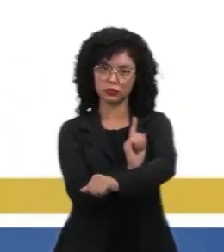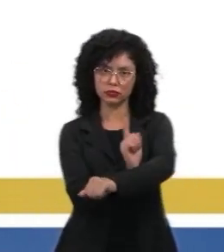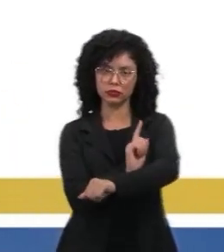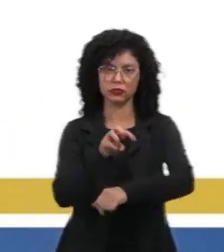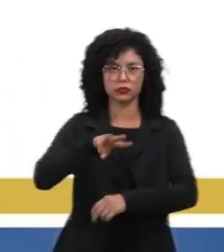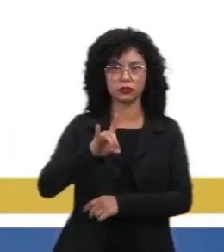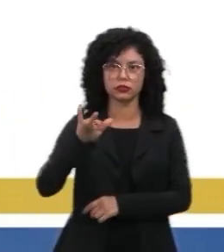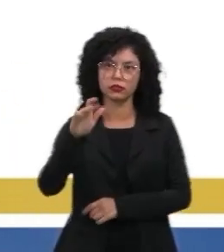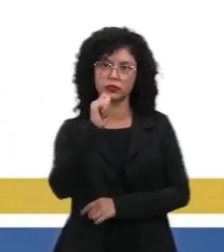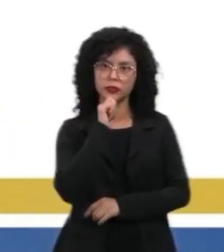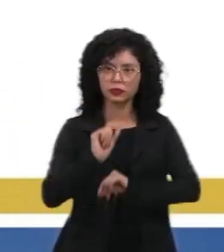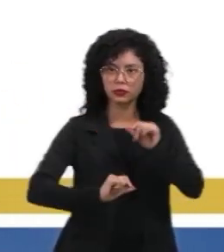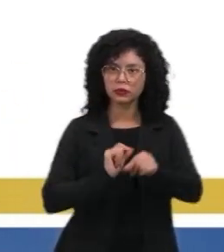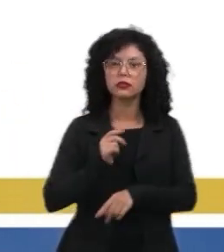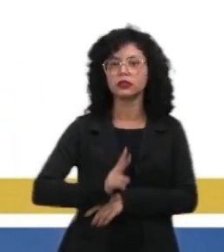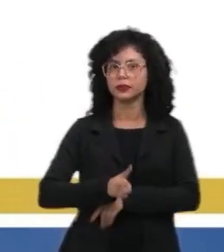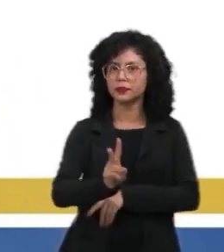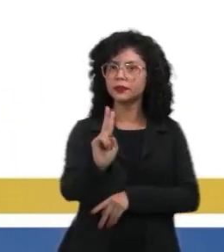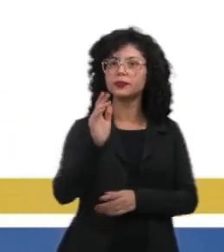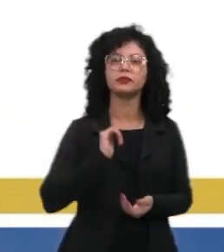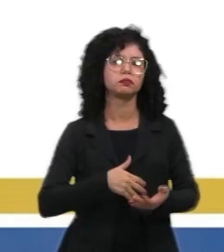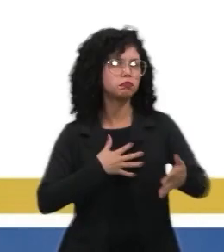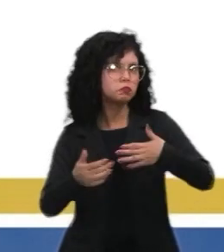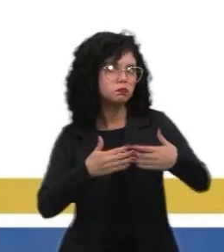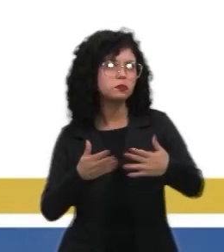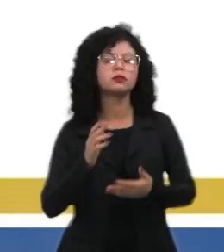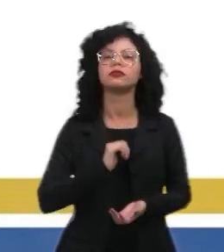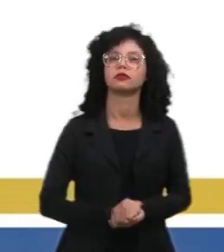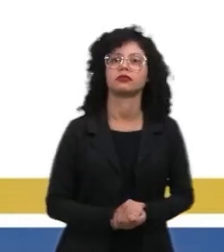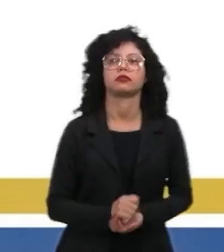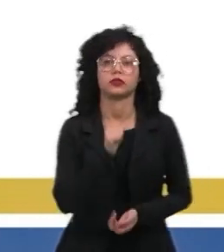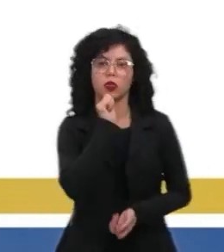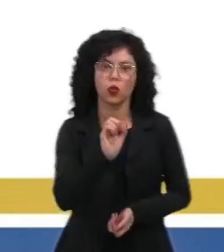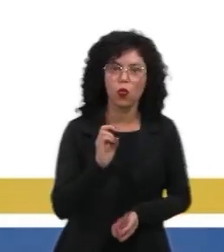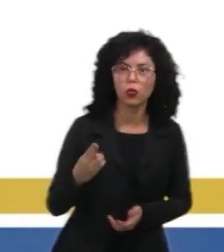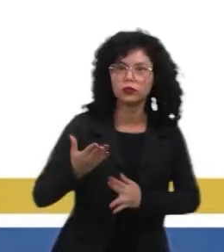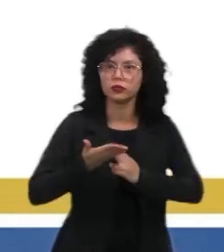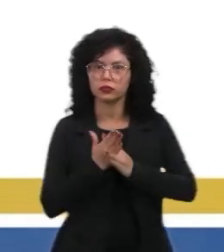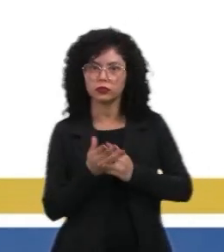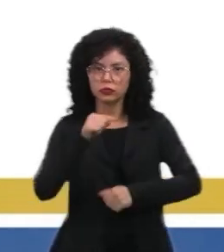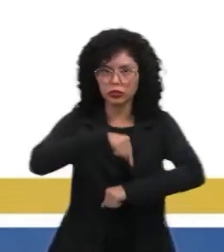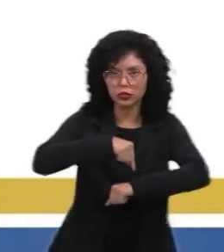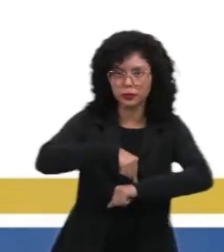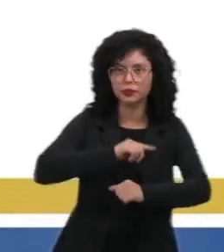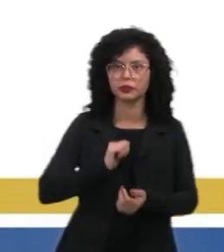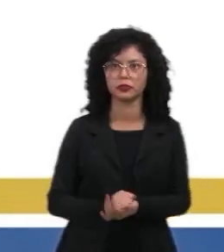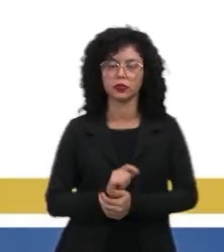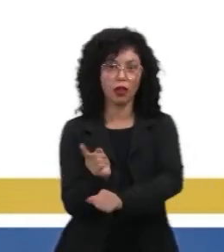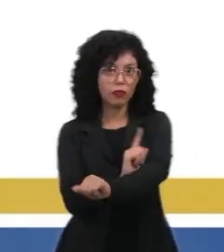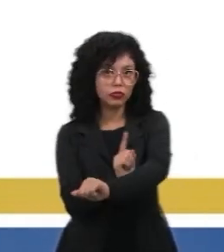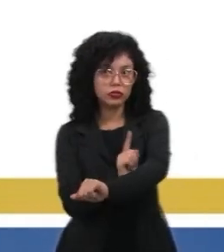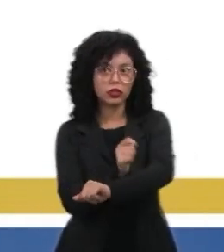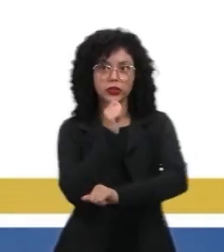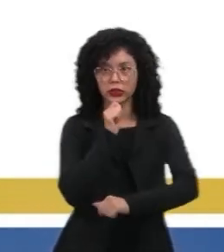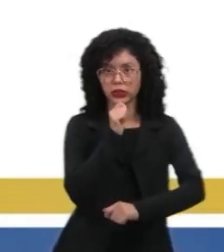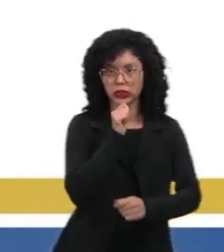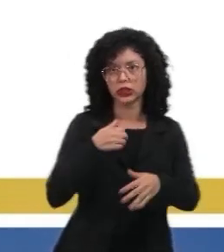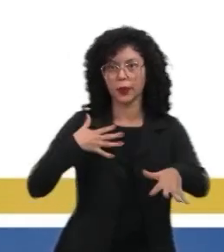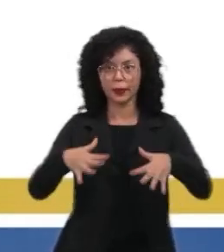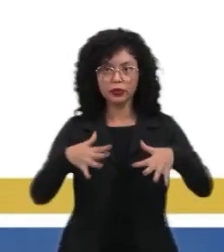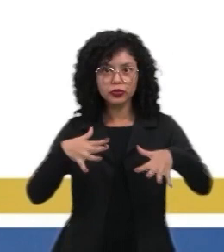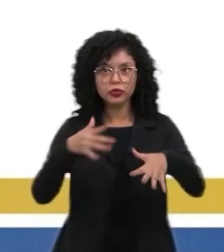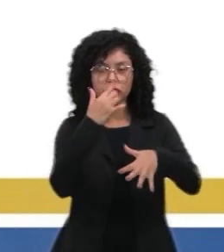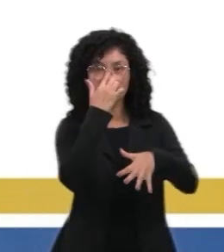média. Velocidade média ela é constante em qualquer instante ou intervalo de tempo em que a velocidade escalar média no